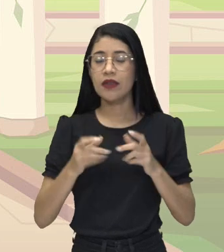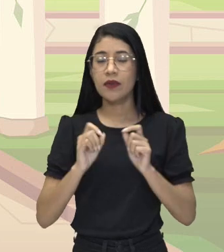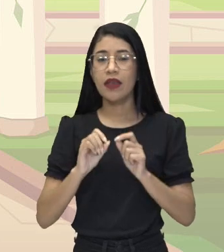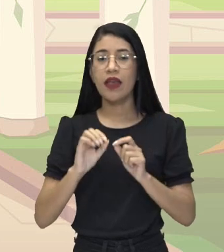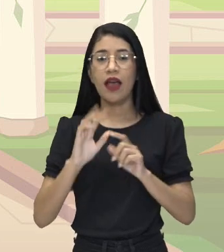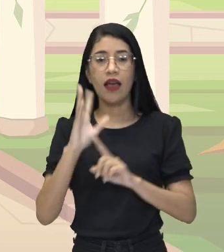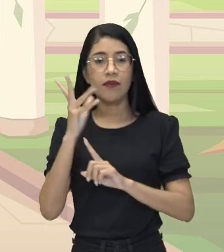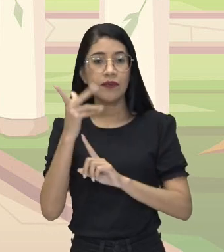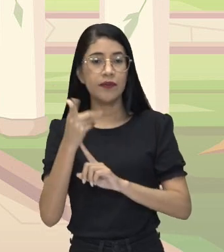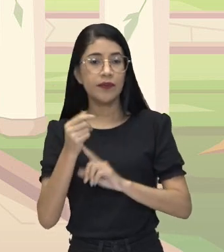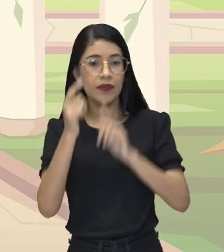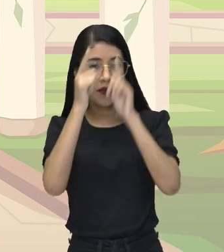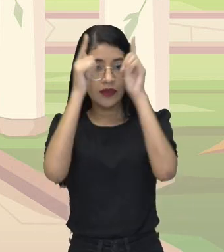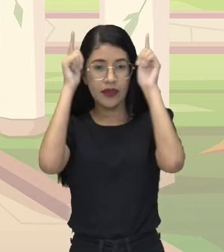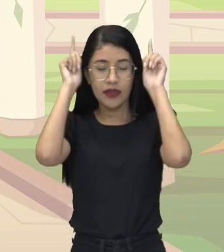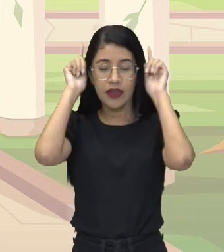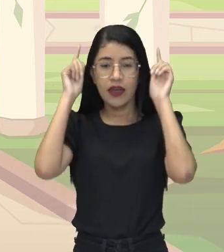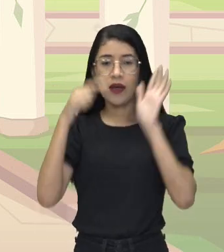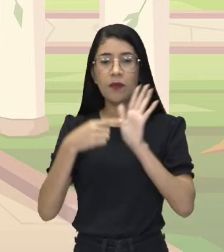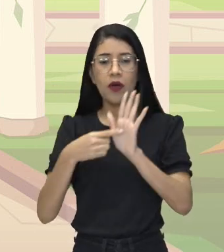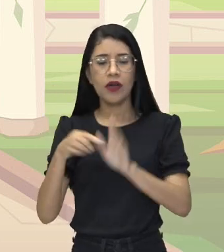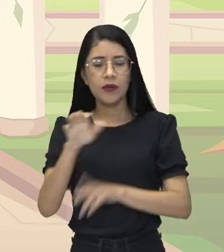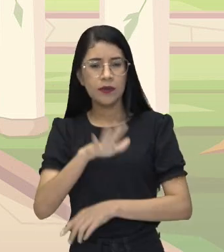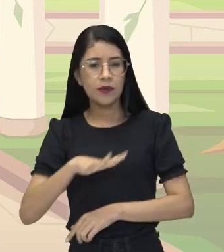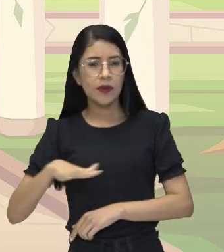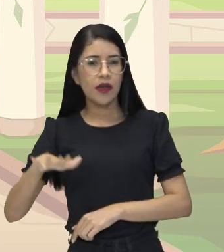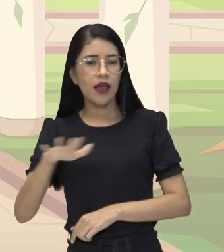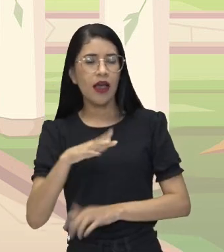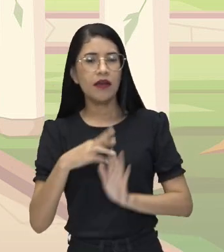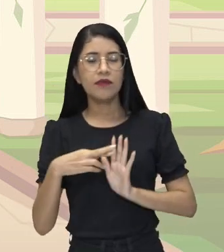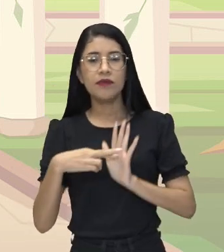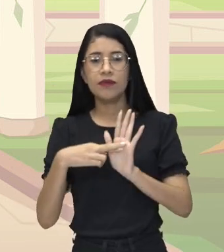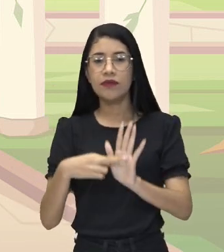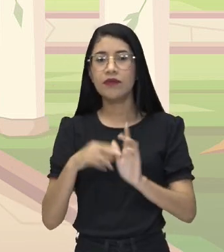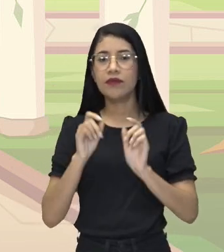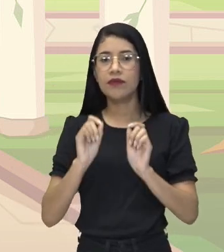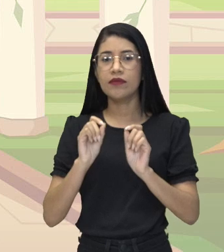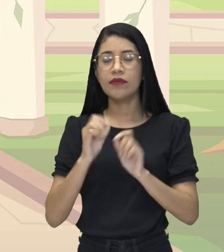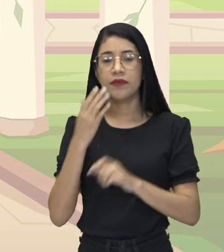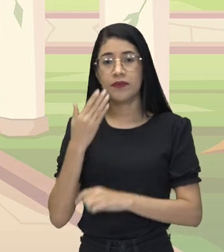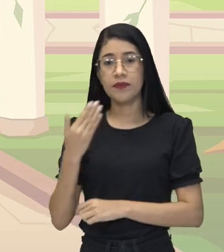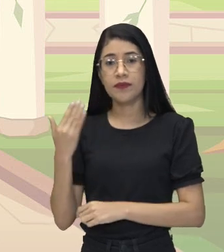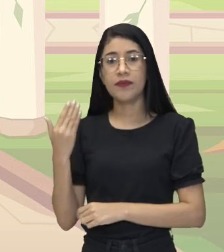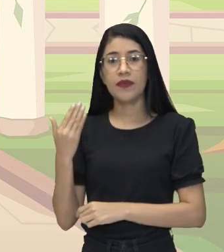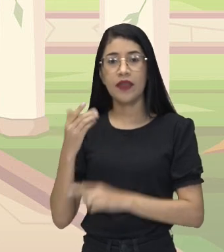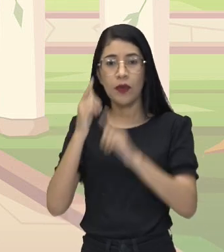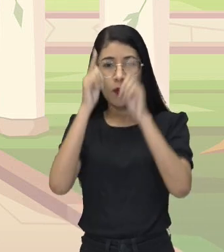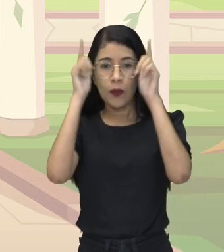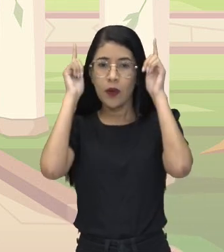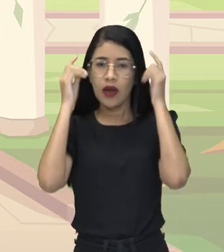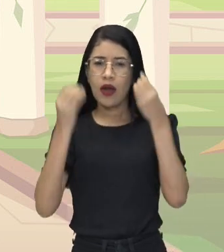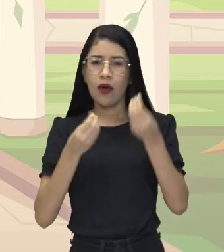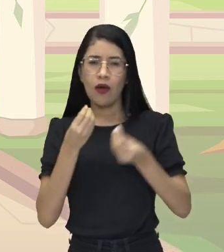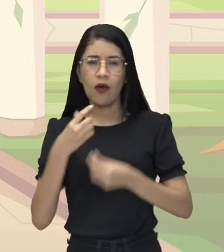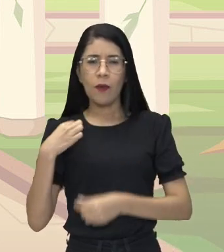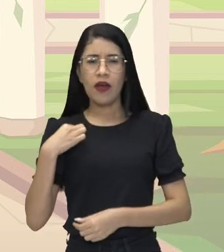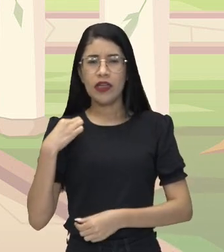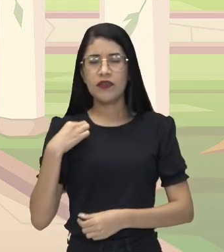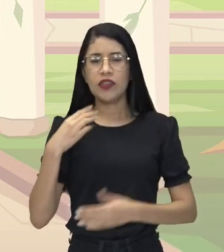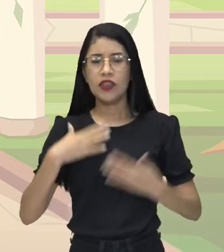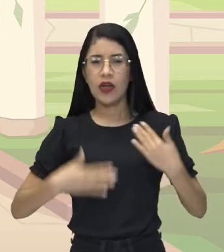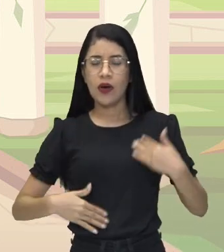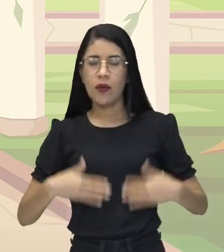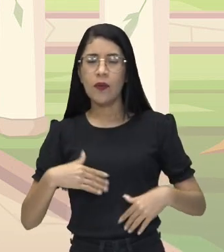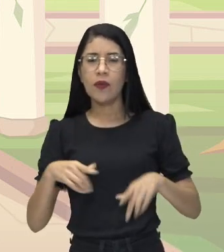grega, trazendo todo esse ambiente, que representa aqui a arte grega, a forma de se vestir,